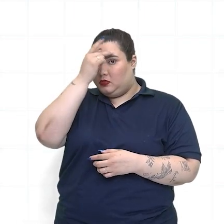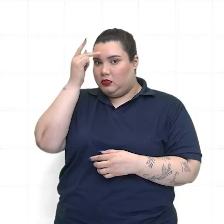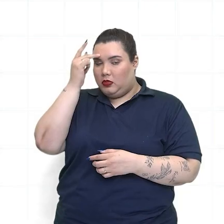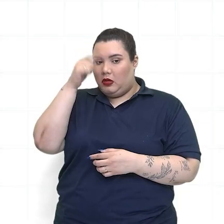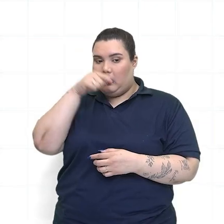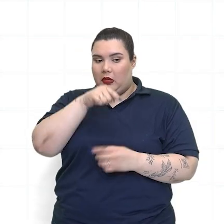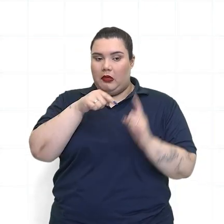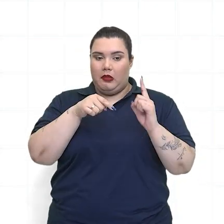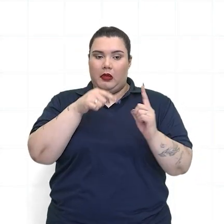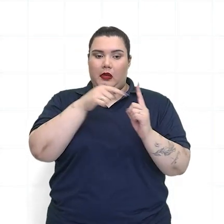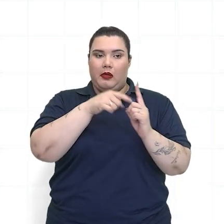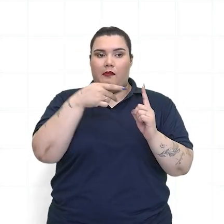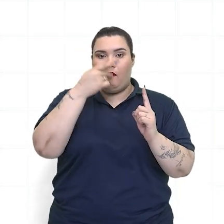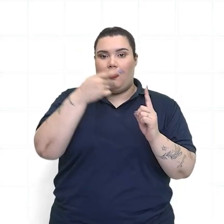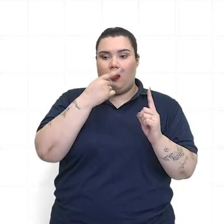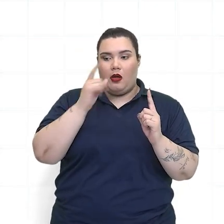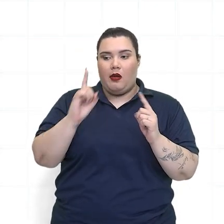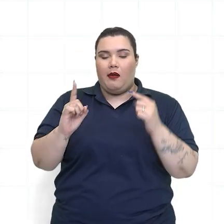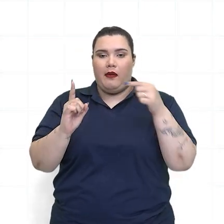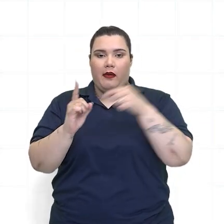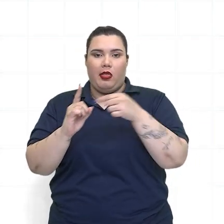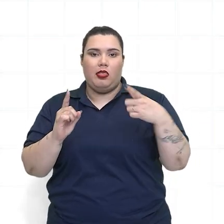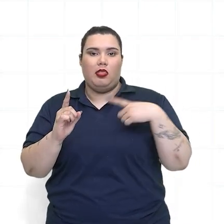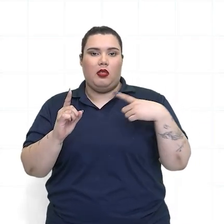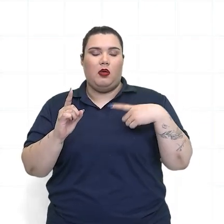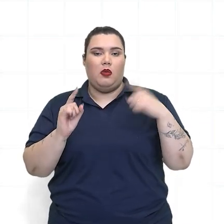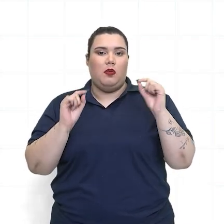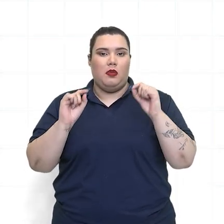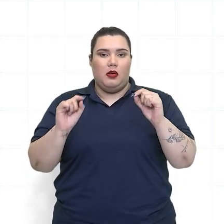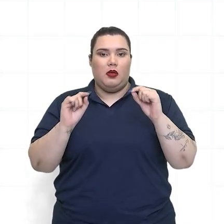uma facilidade de